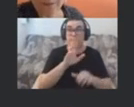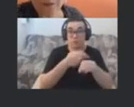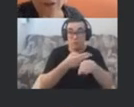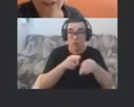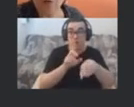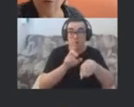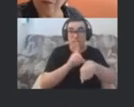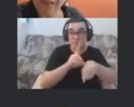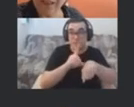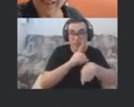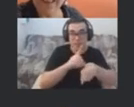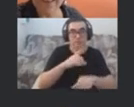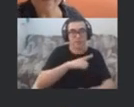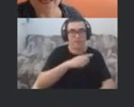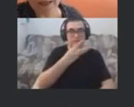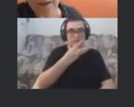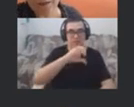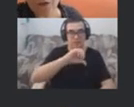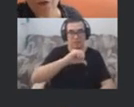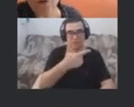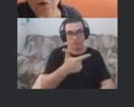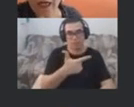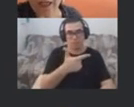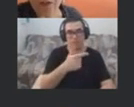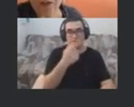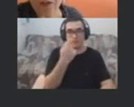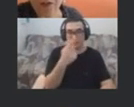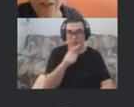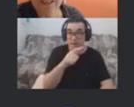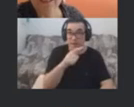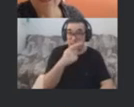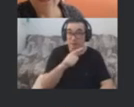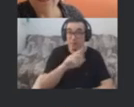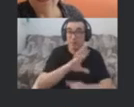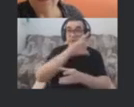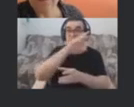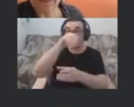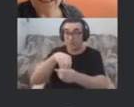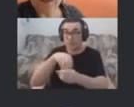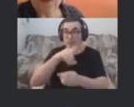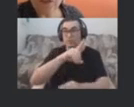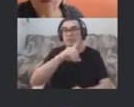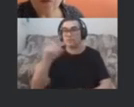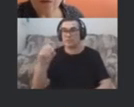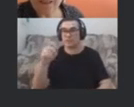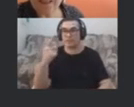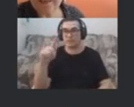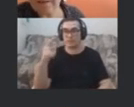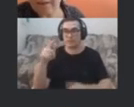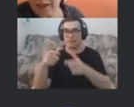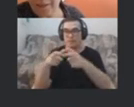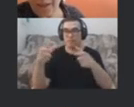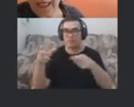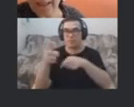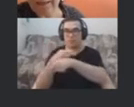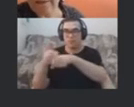0,392 gramas de teobromina em 100 gramas de chocolate. E aqui o desvio entre as